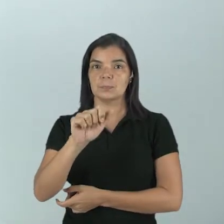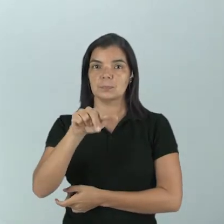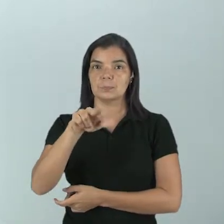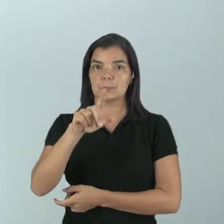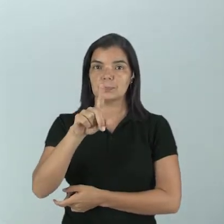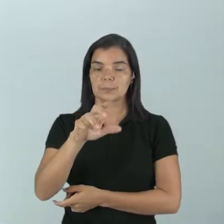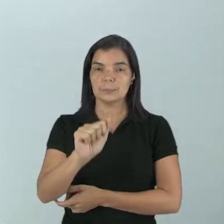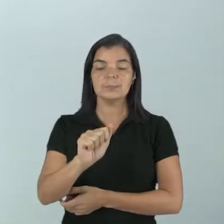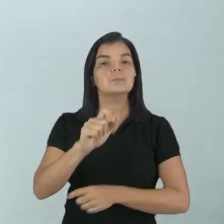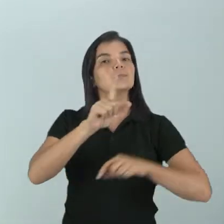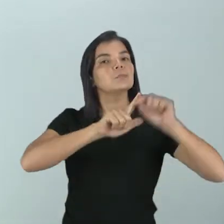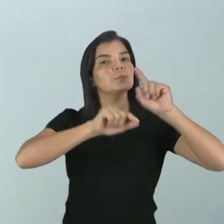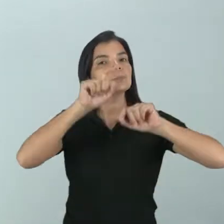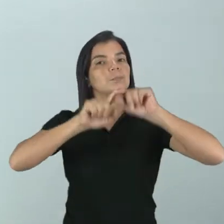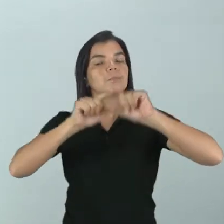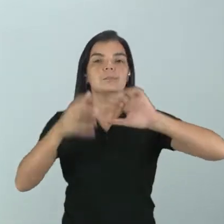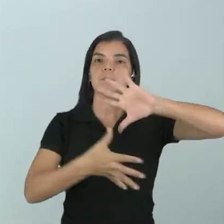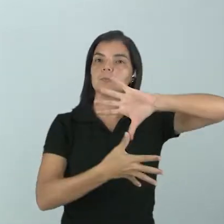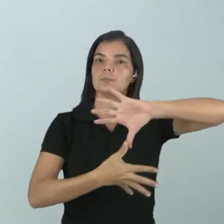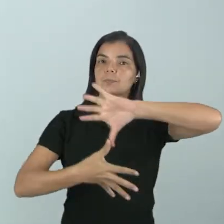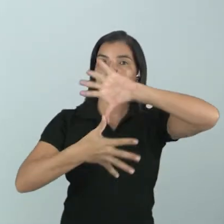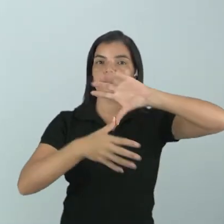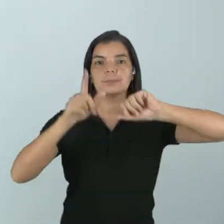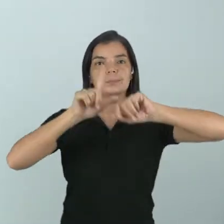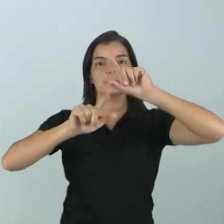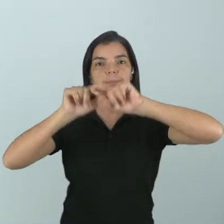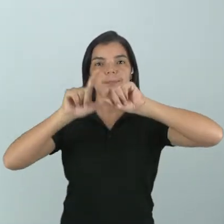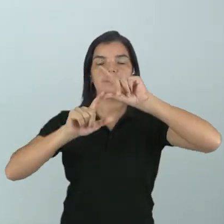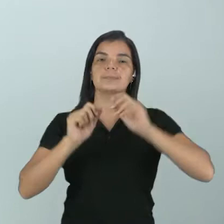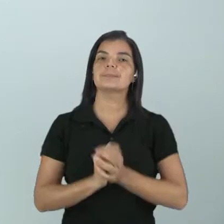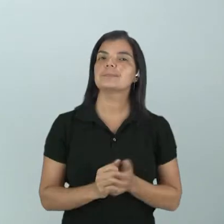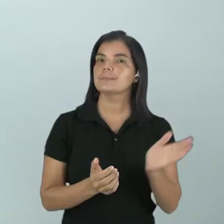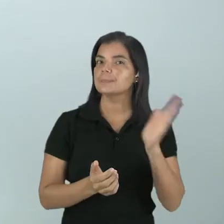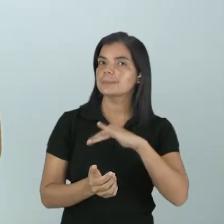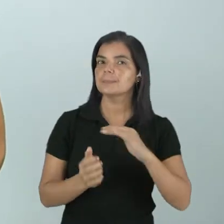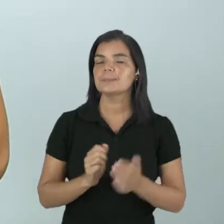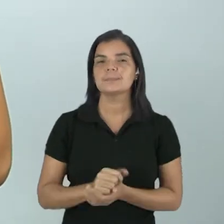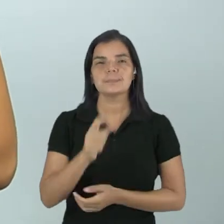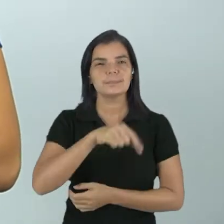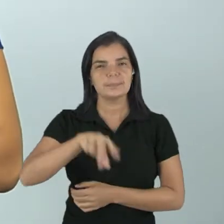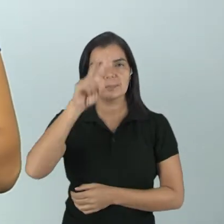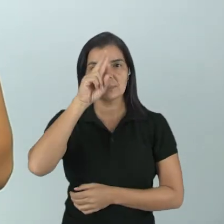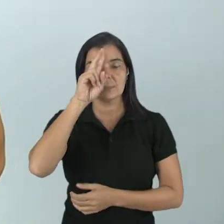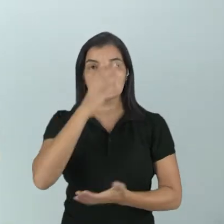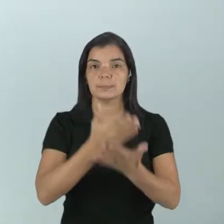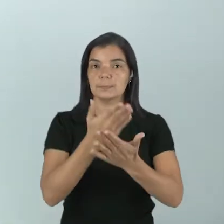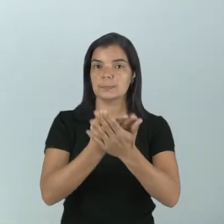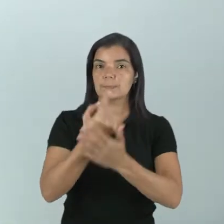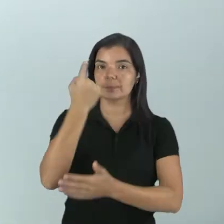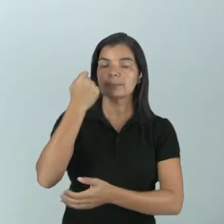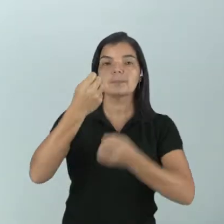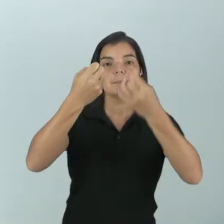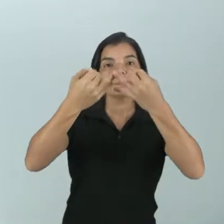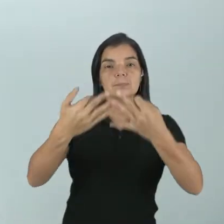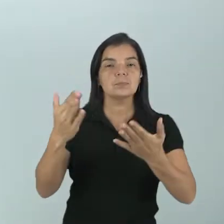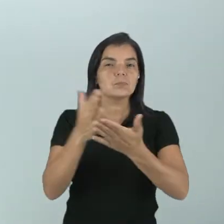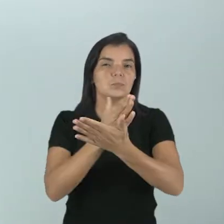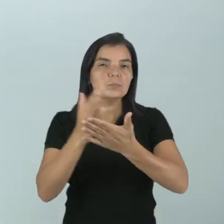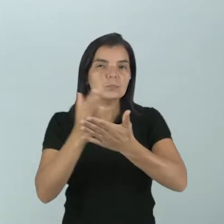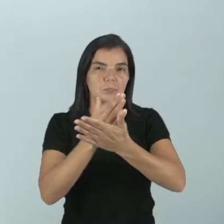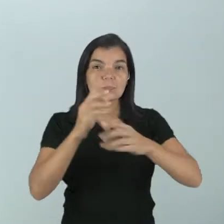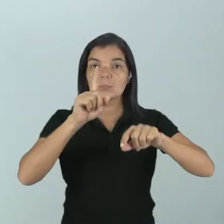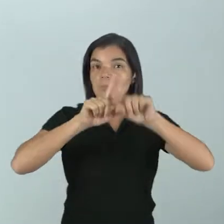sobre constelações e mapas celestes. Vamos lá comigo? Vocês se lembram que na aula anterior nós falamos de